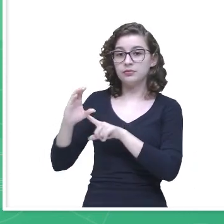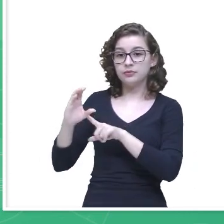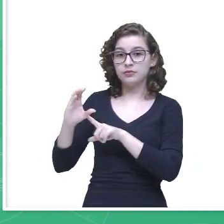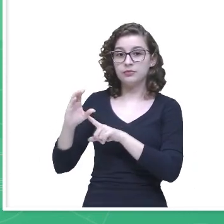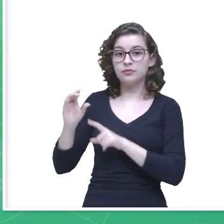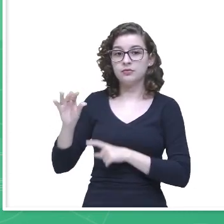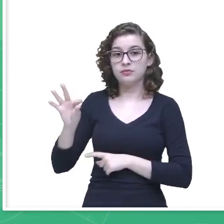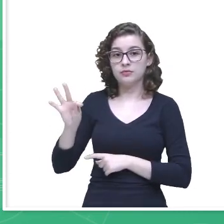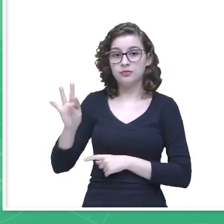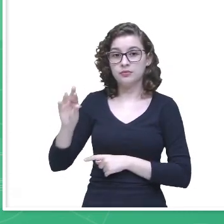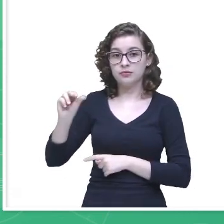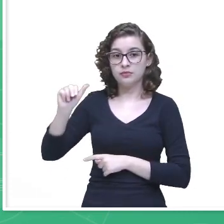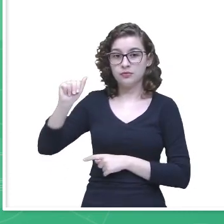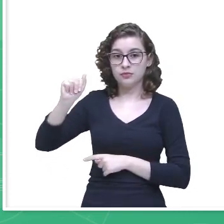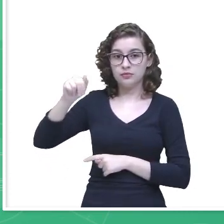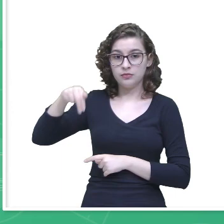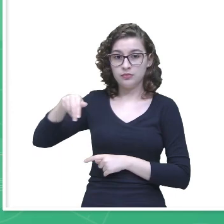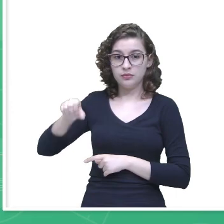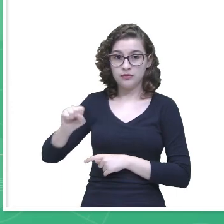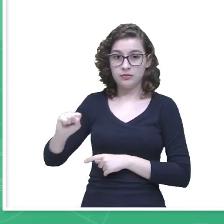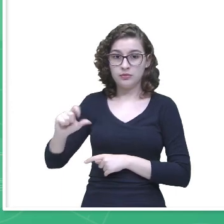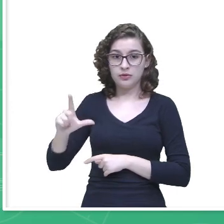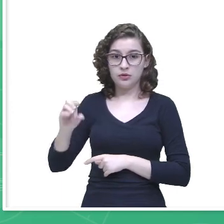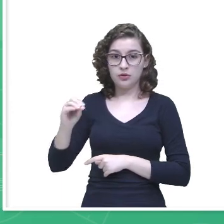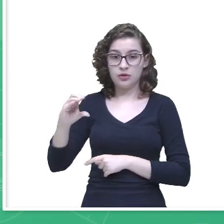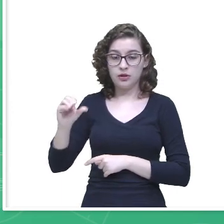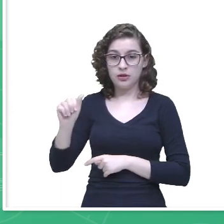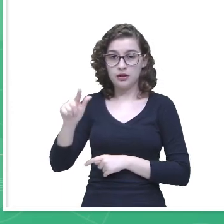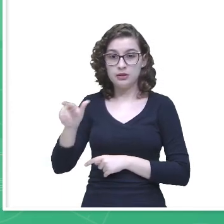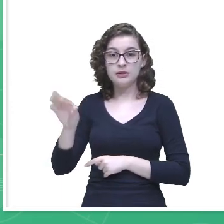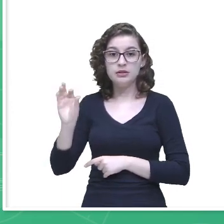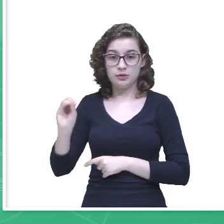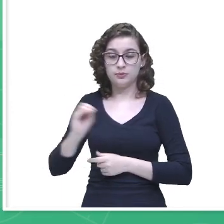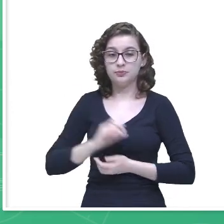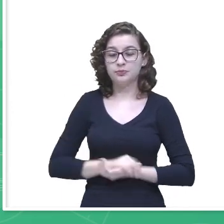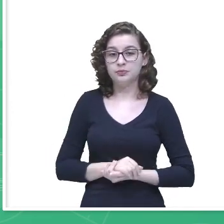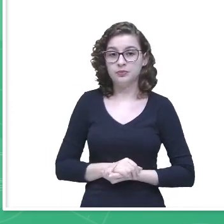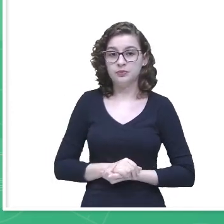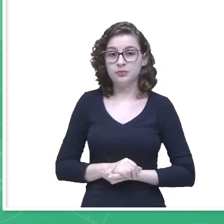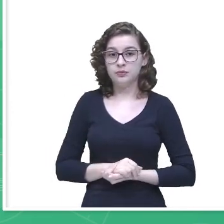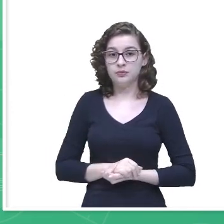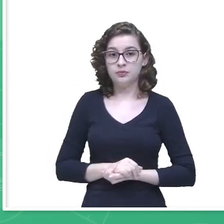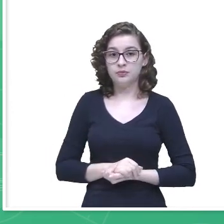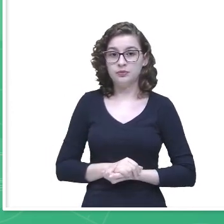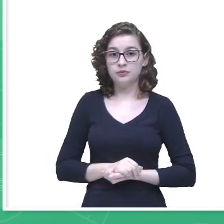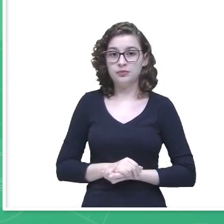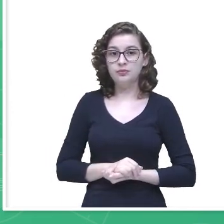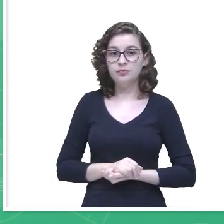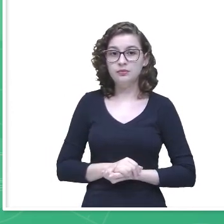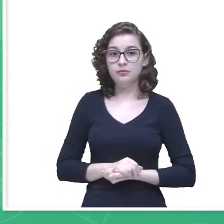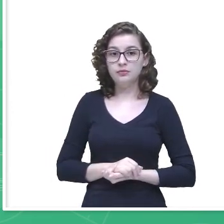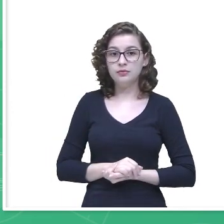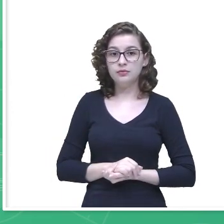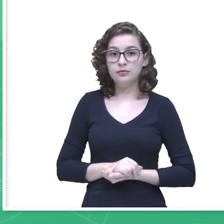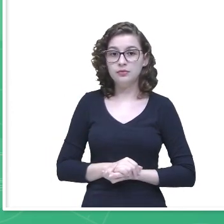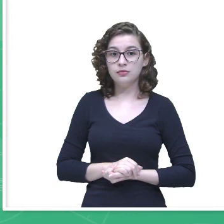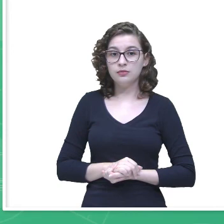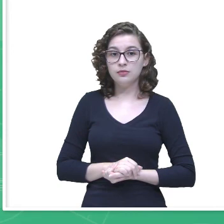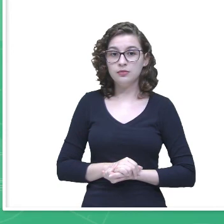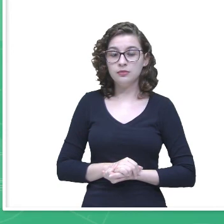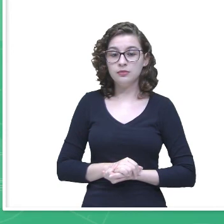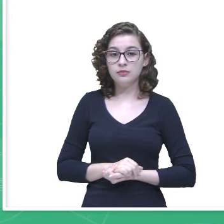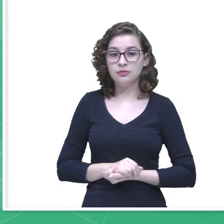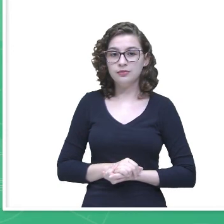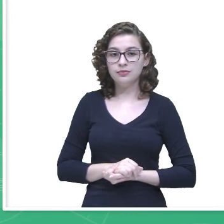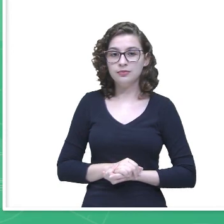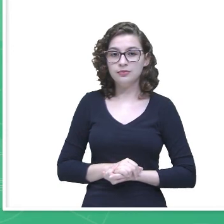translocação, beleza? Alternativa correta, letra C. Letra C. Dá uma olhada